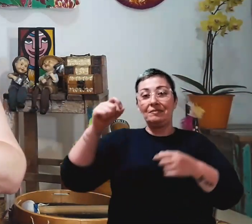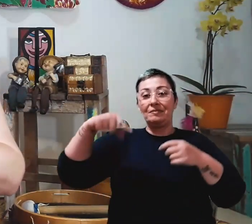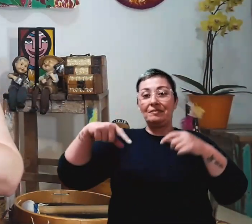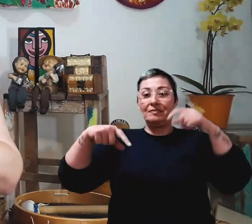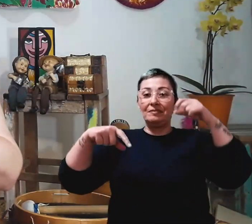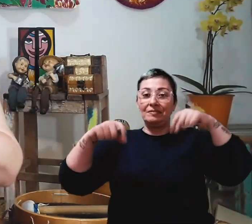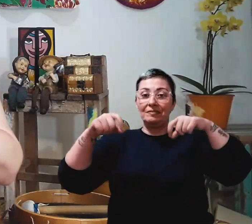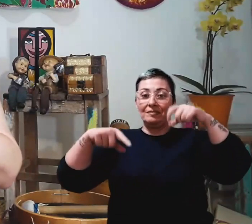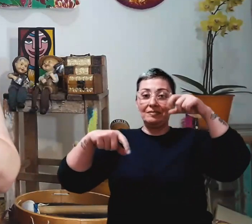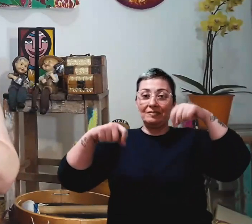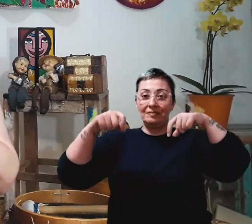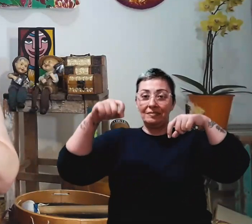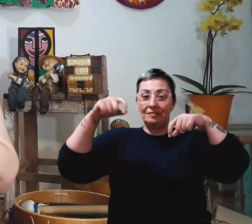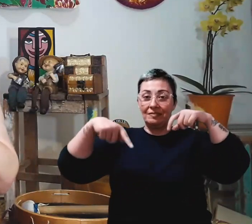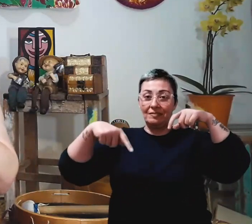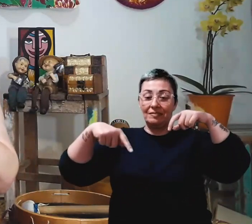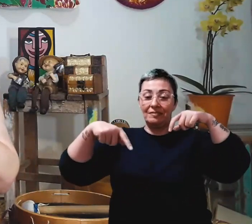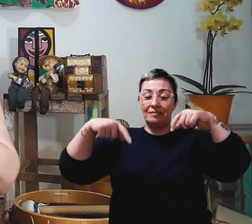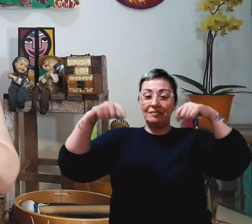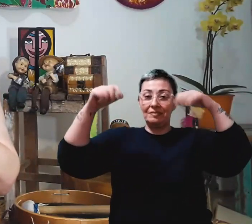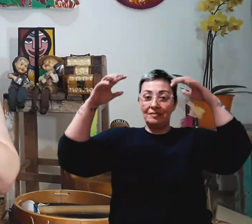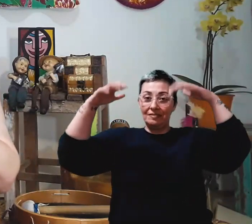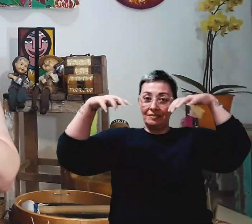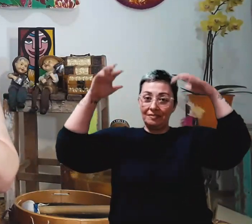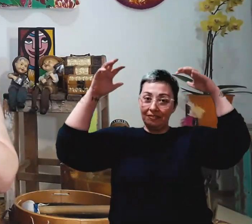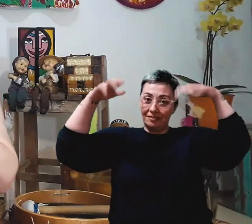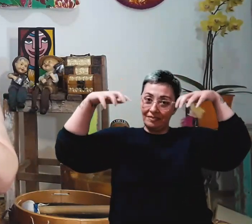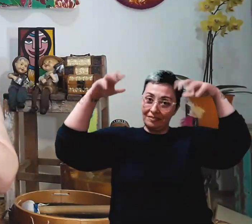Plim, plim, plim, plim,